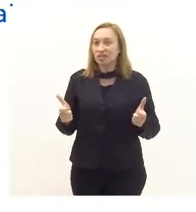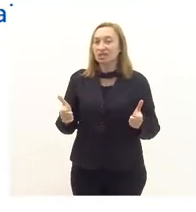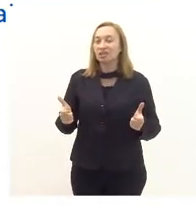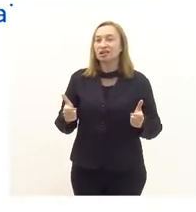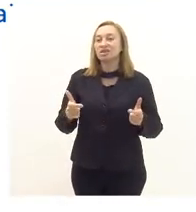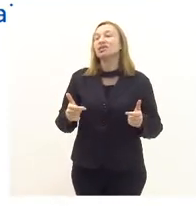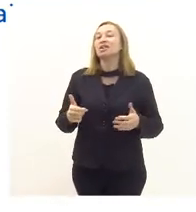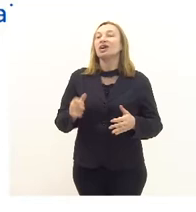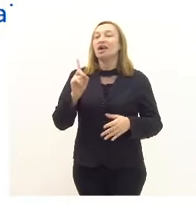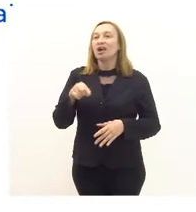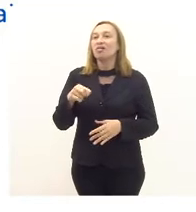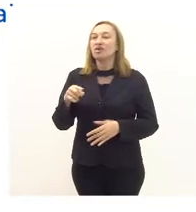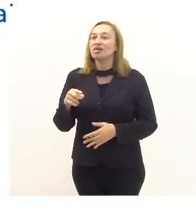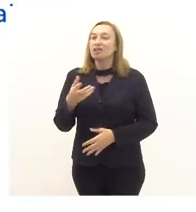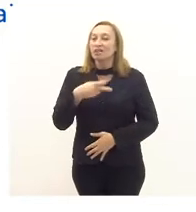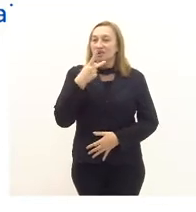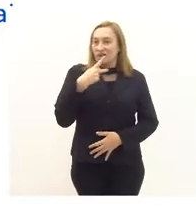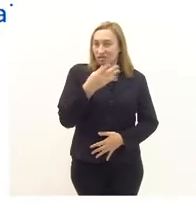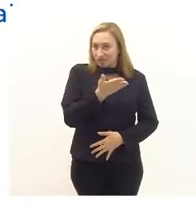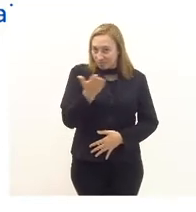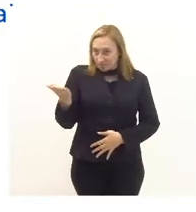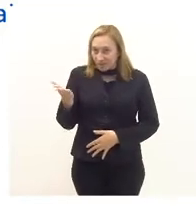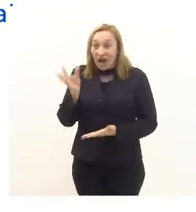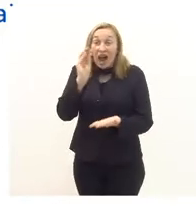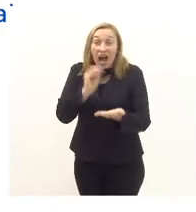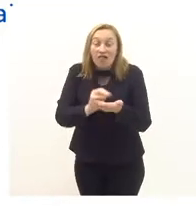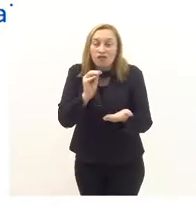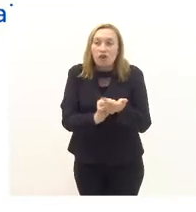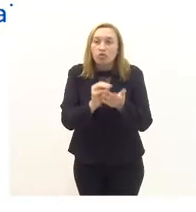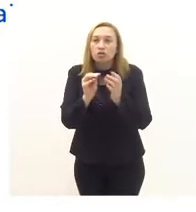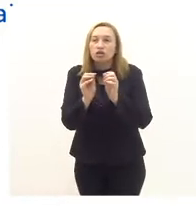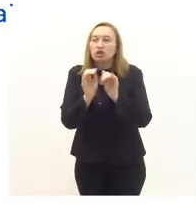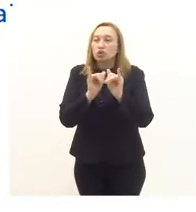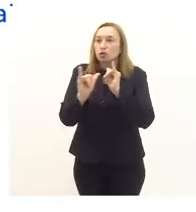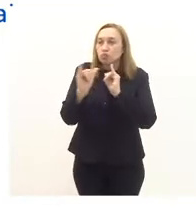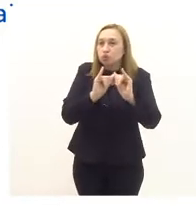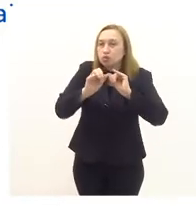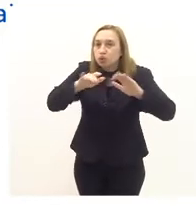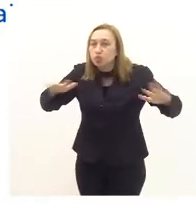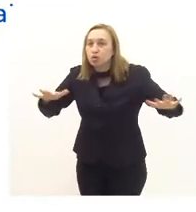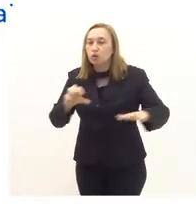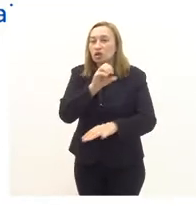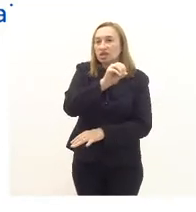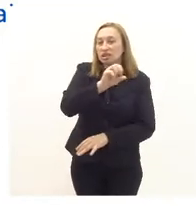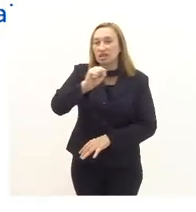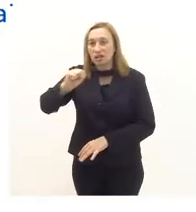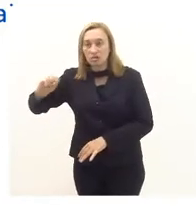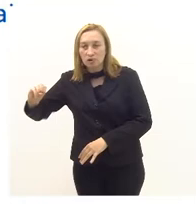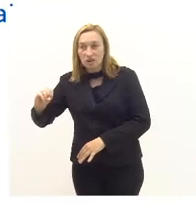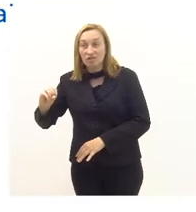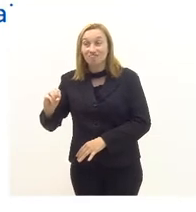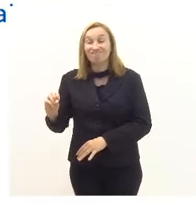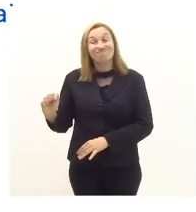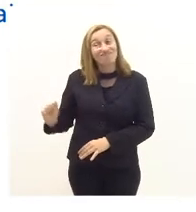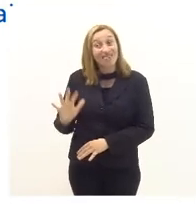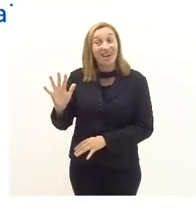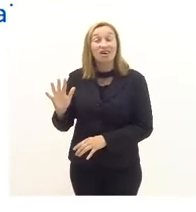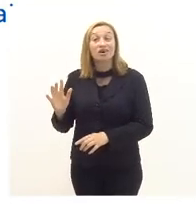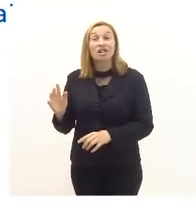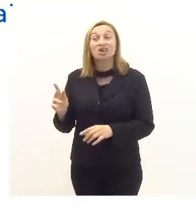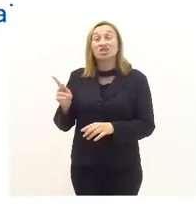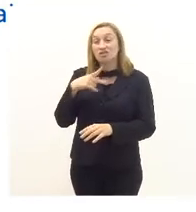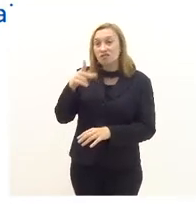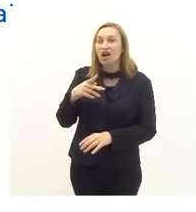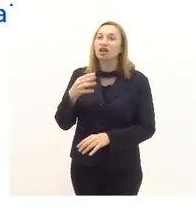aqui algo para trazer para vocês, né? A falta de divulgação desse 0800 nos sai muito caro. Então, a gente diz